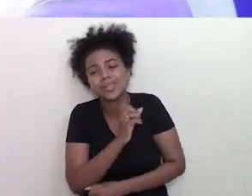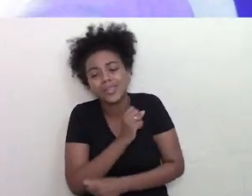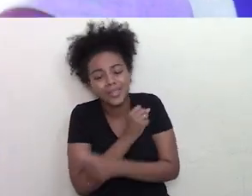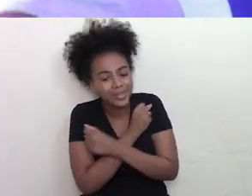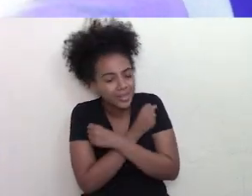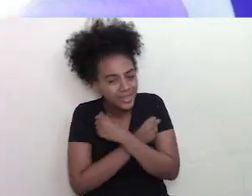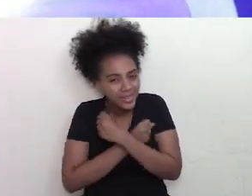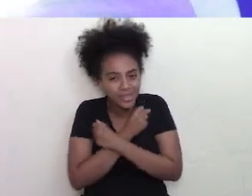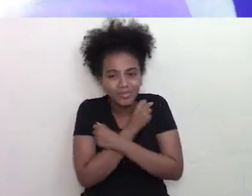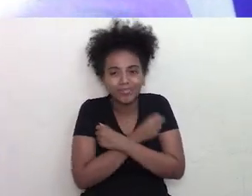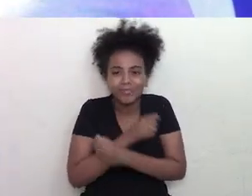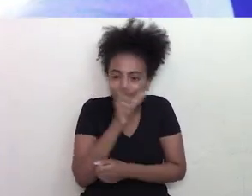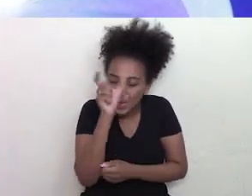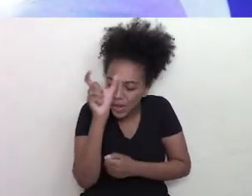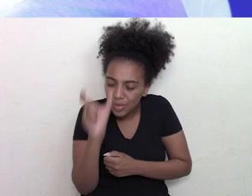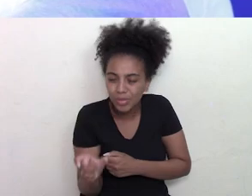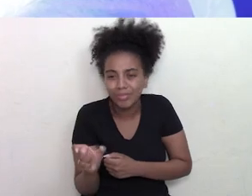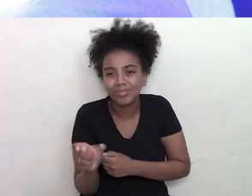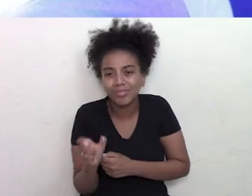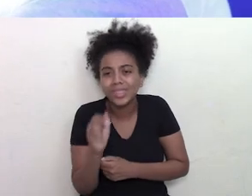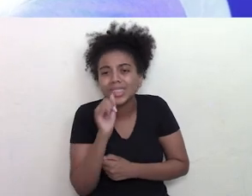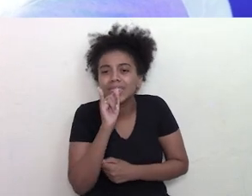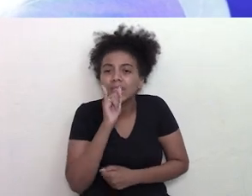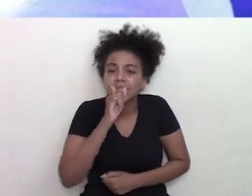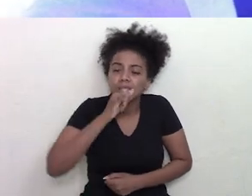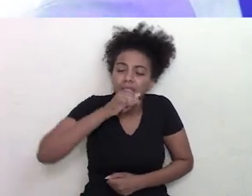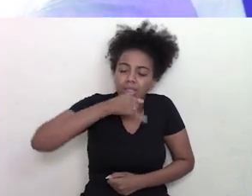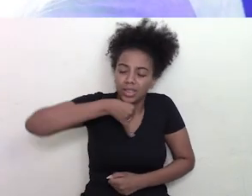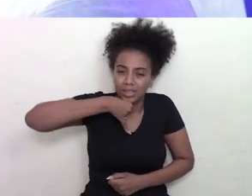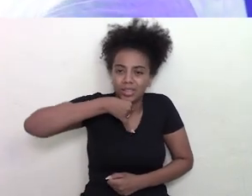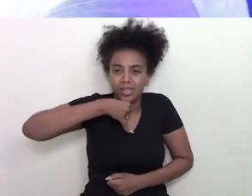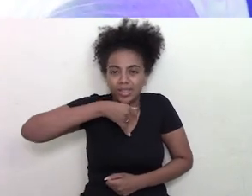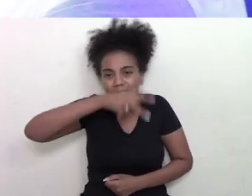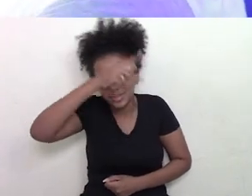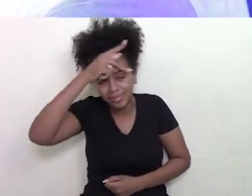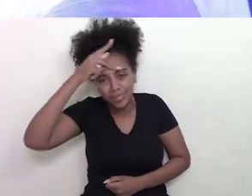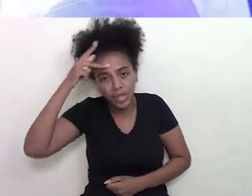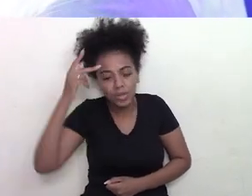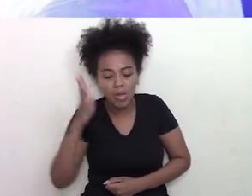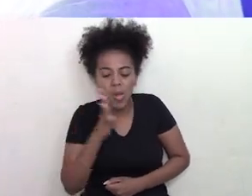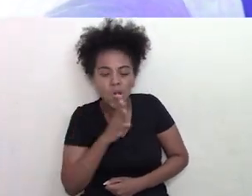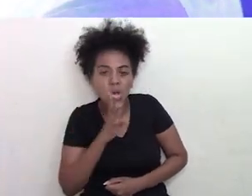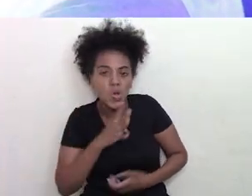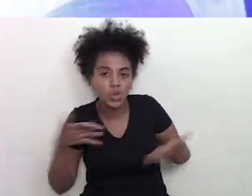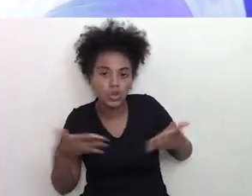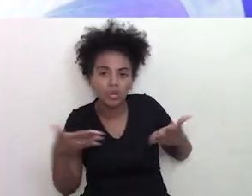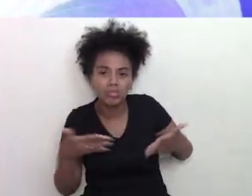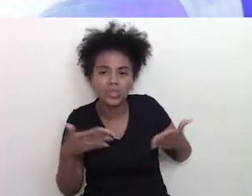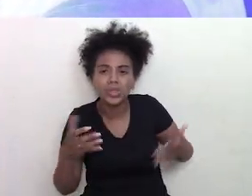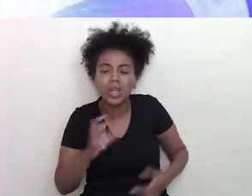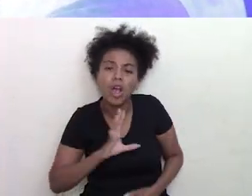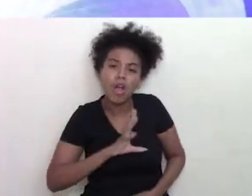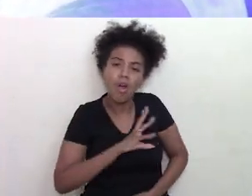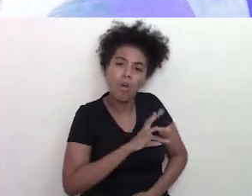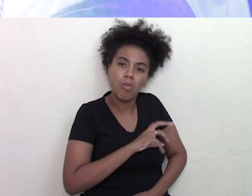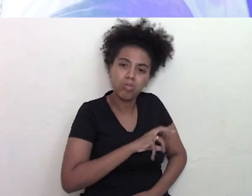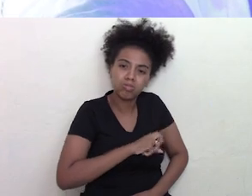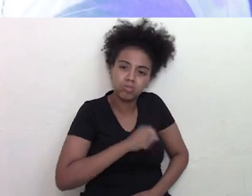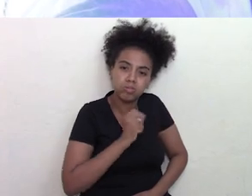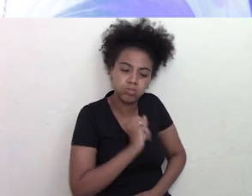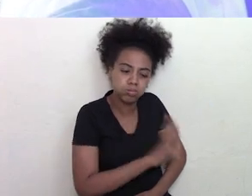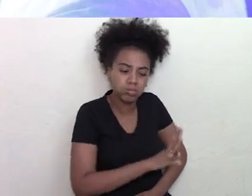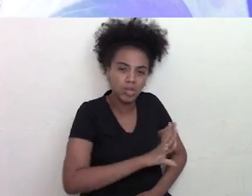mais ninguém. Tenho dó de quem me conhecer agora, de todo amor eu tô